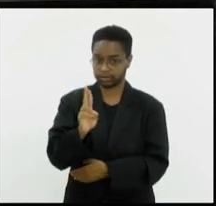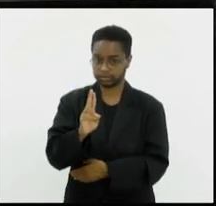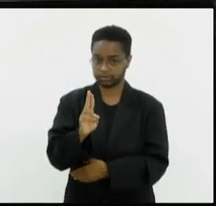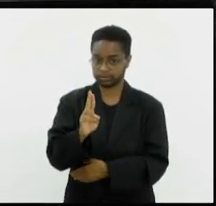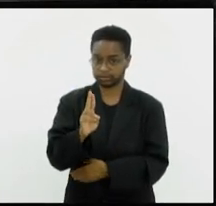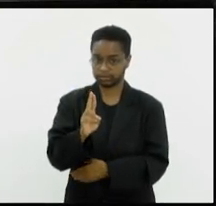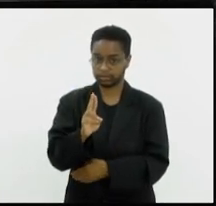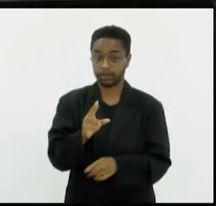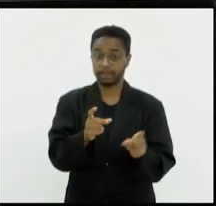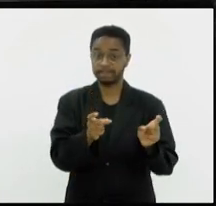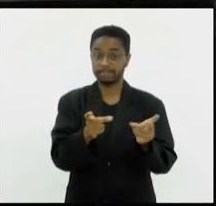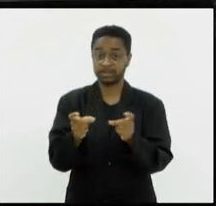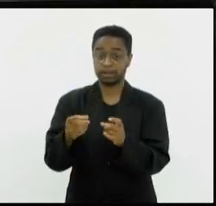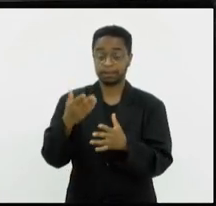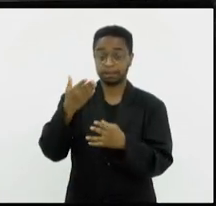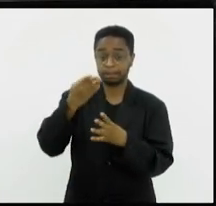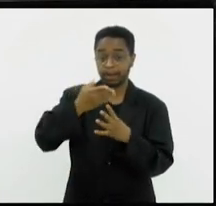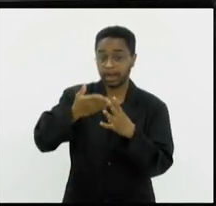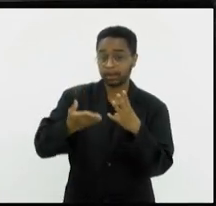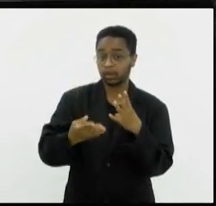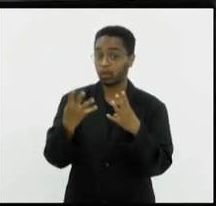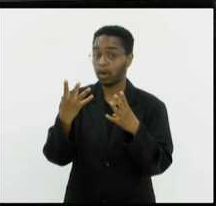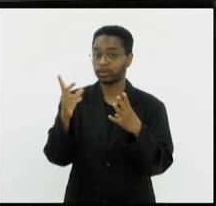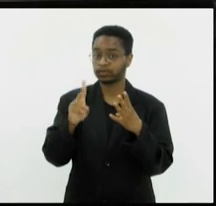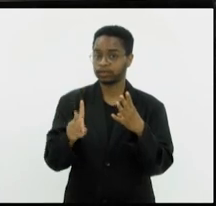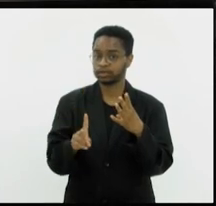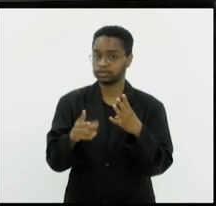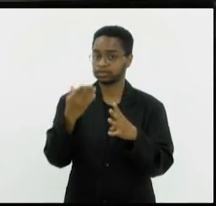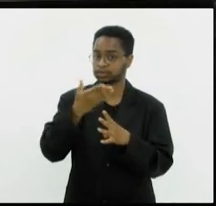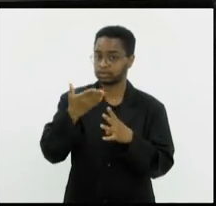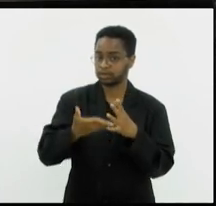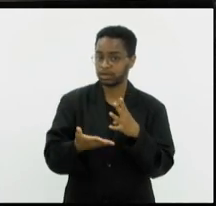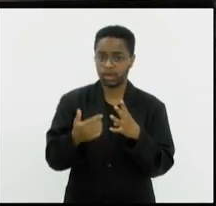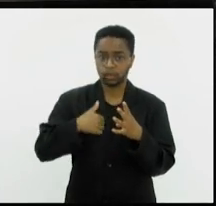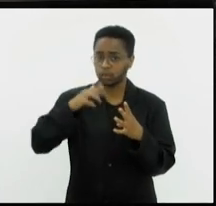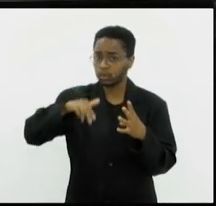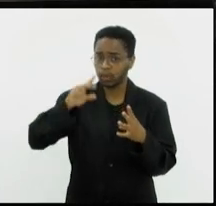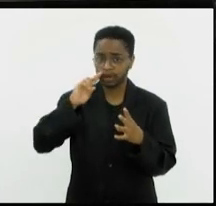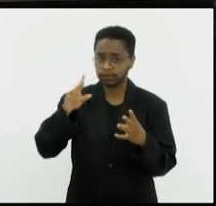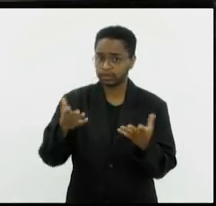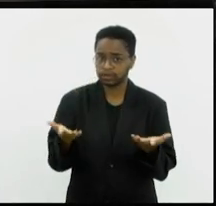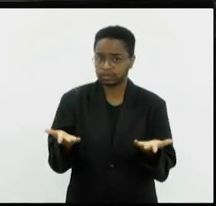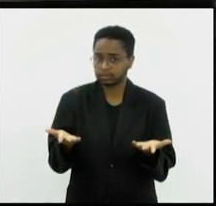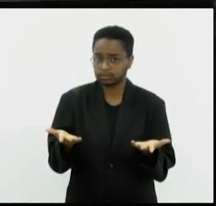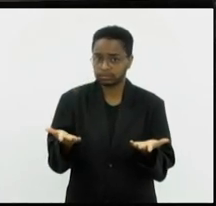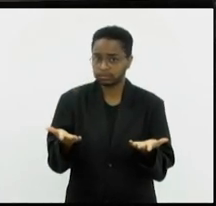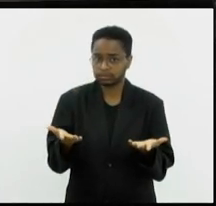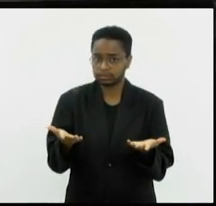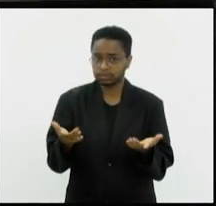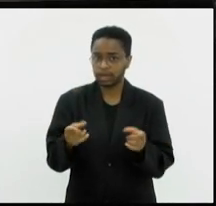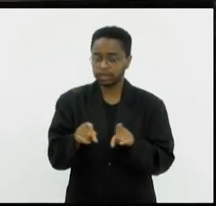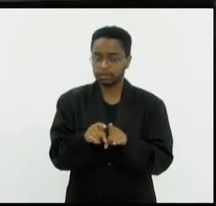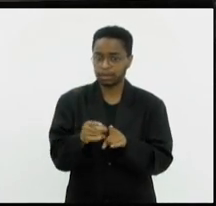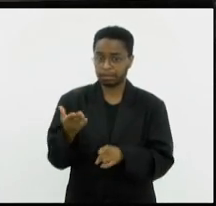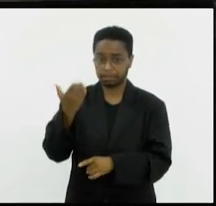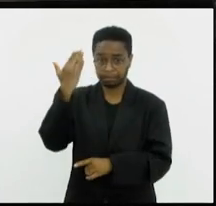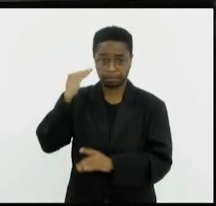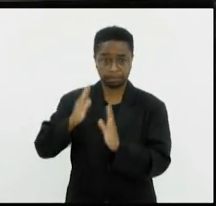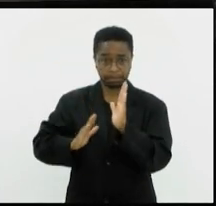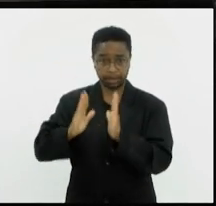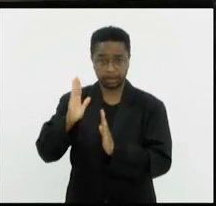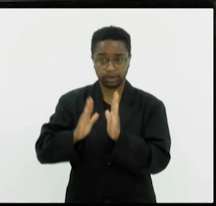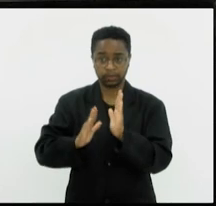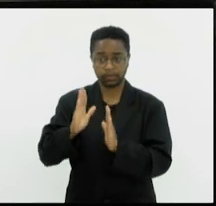vendido em quatro vezes eu nunca vi isso nem na época que nós tínhamos uma inflação de